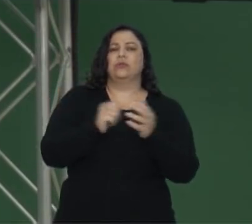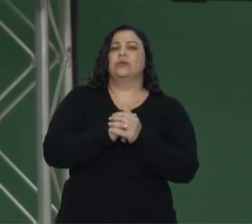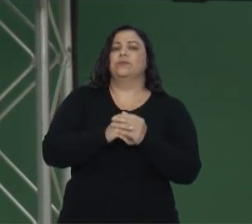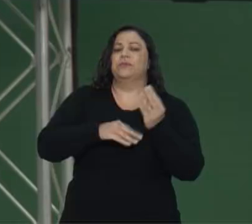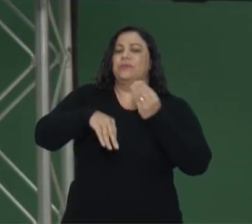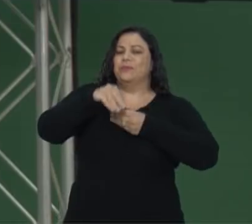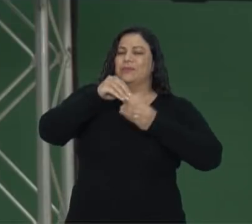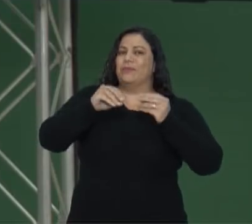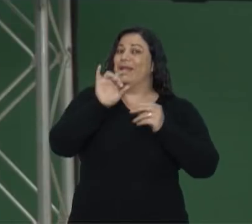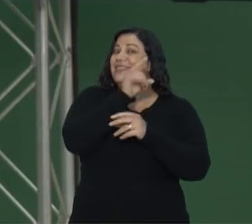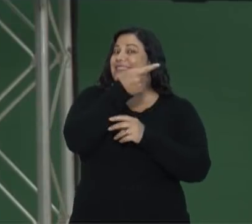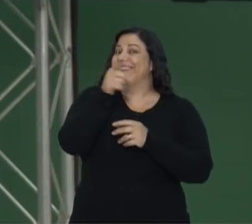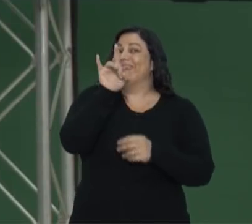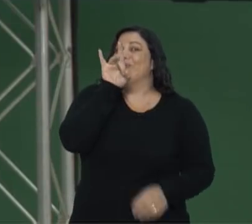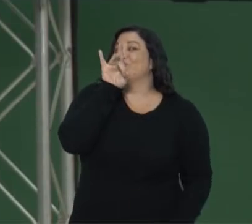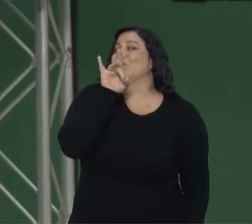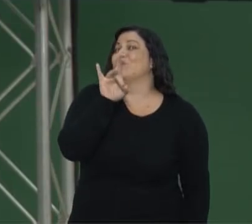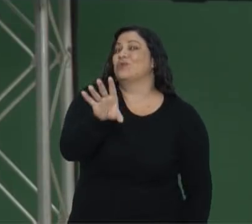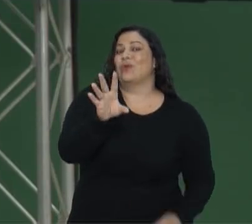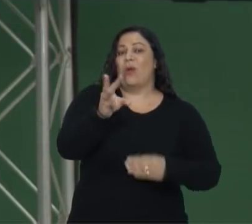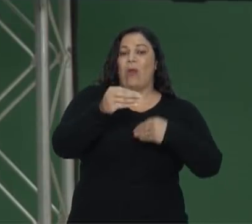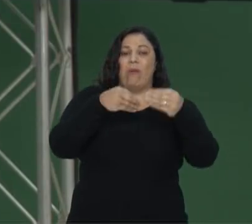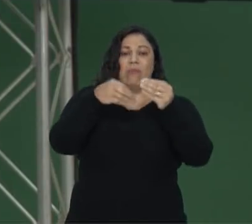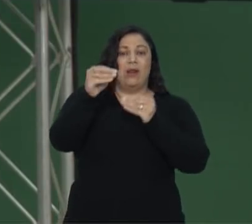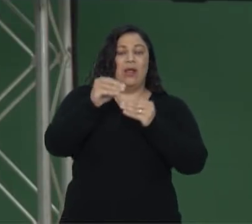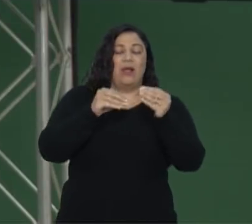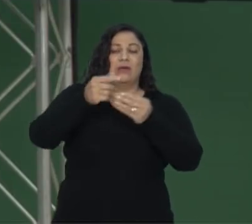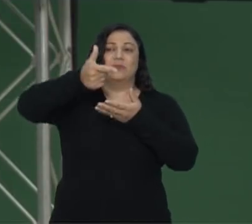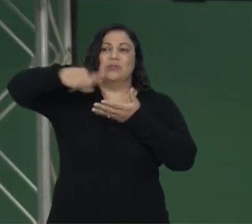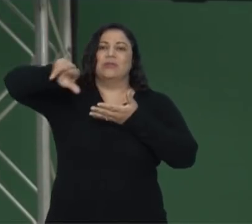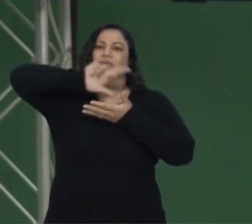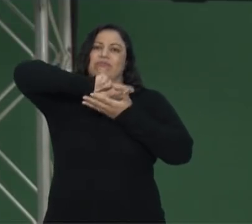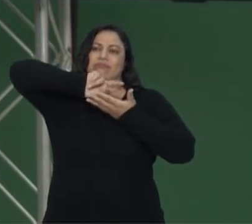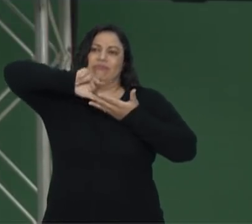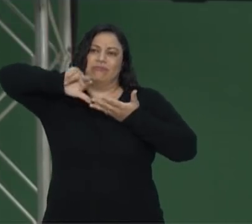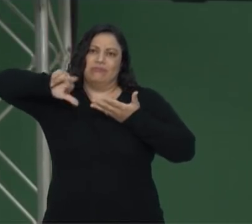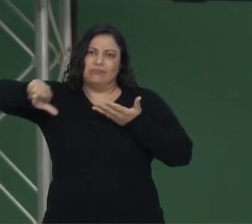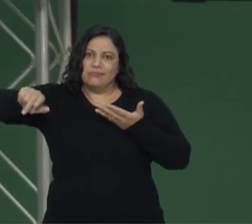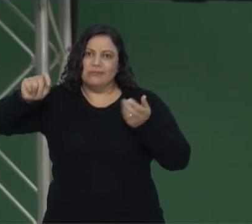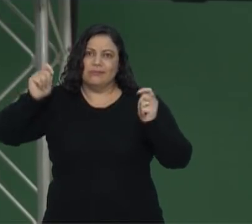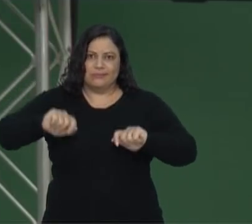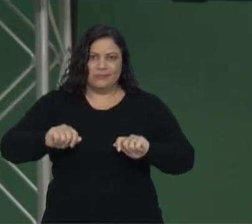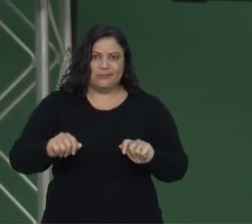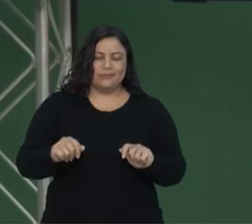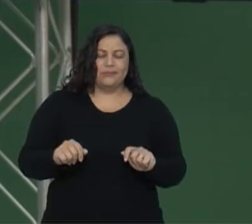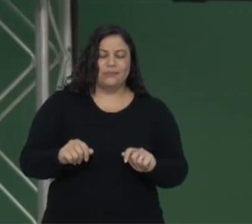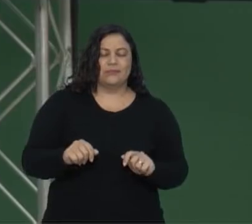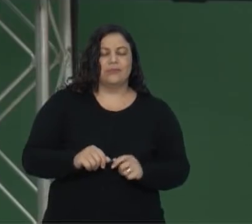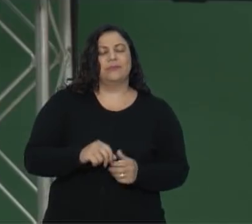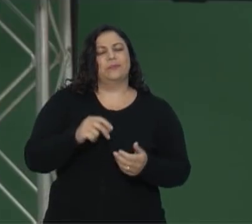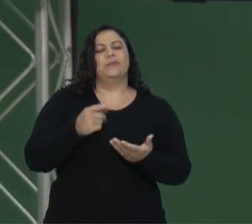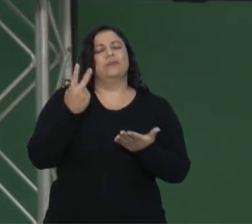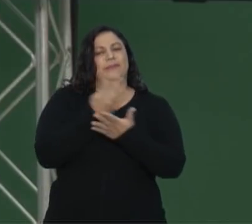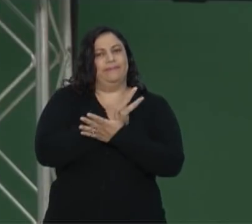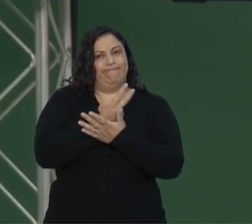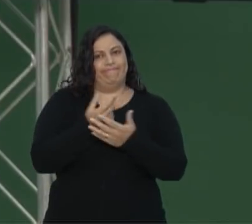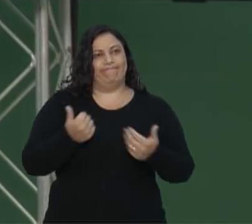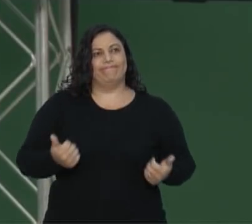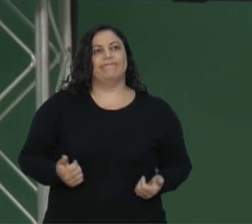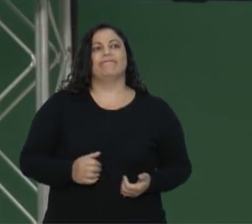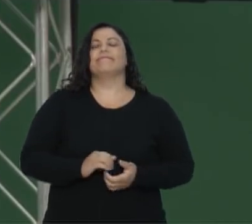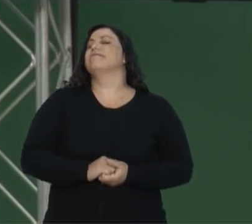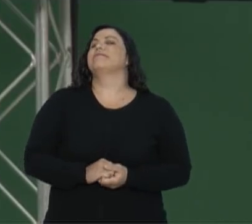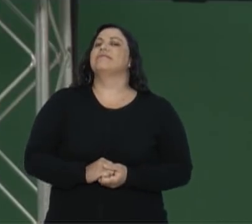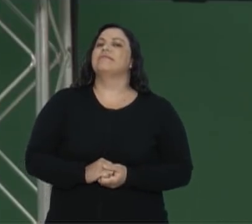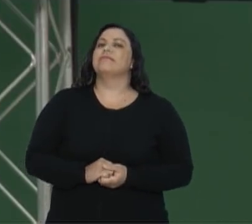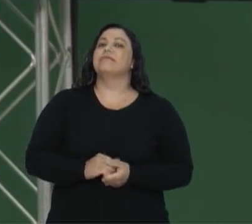plástico, mas não é só plástico. Eu posso ter outras substâncias, tá bom? Por isso que a alternativa está incorreta. Vamos